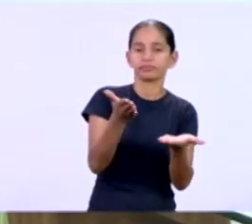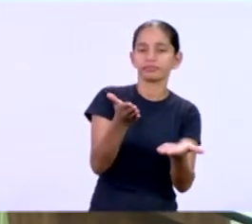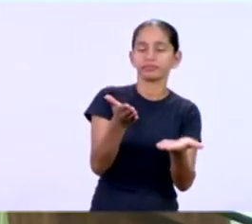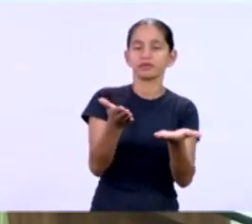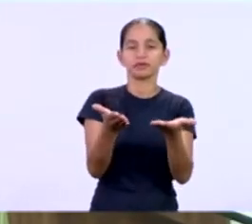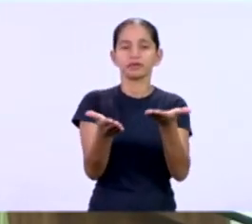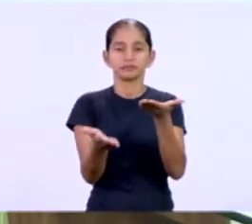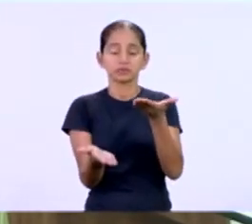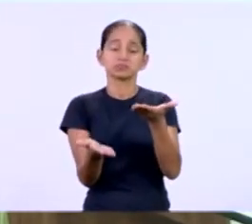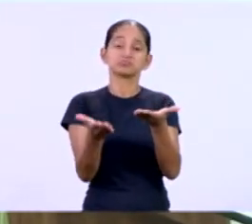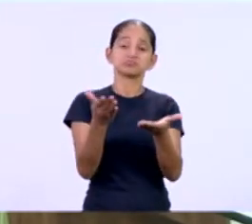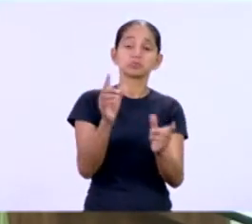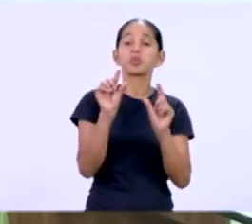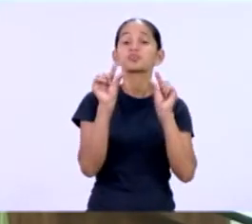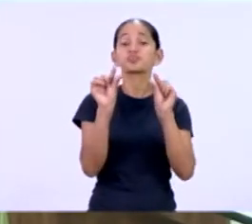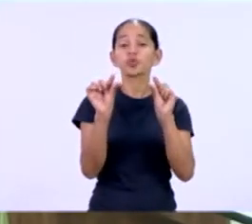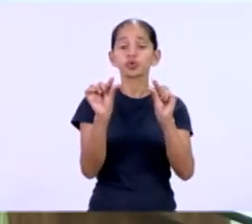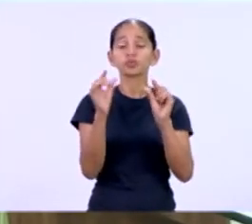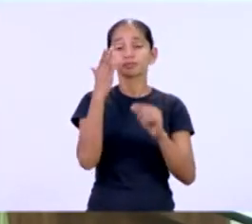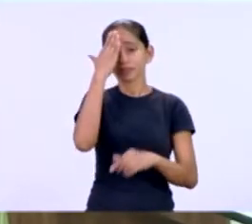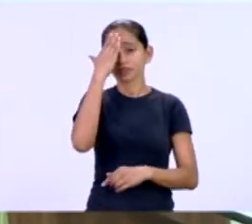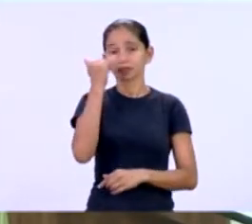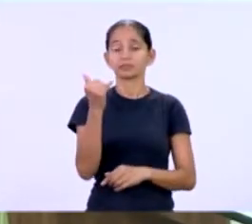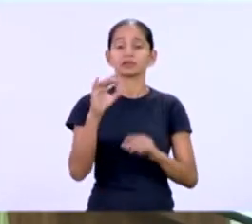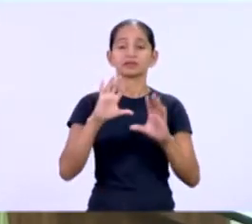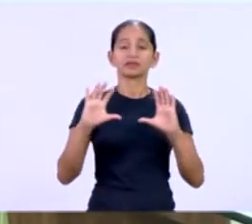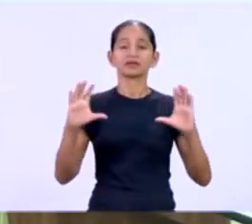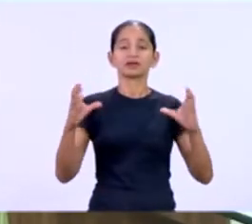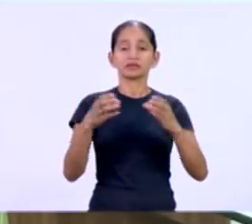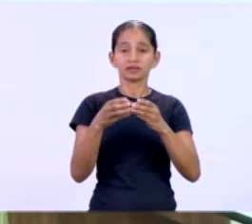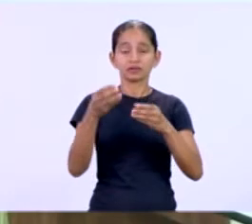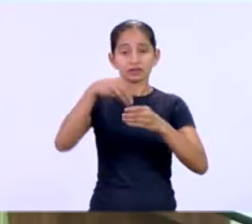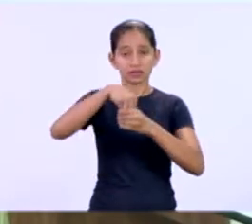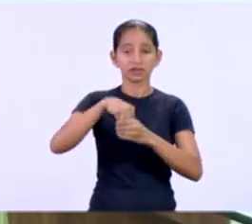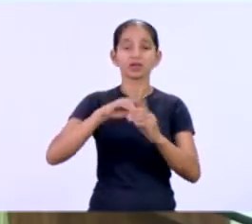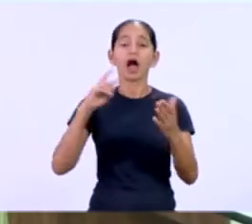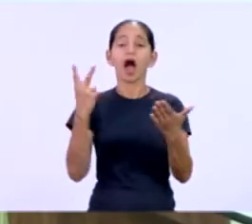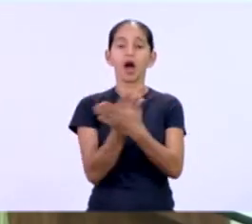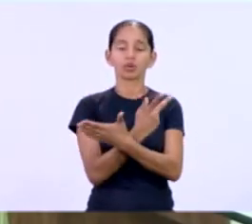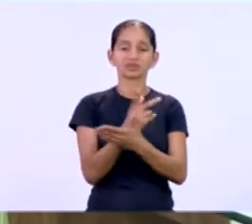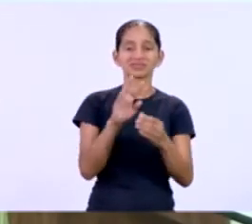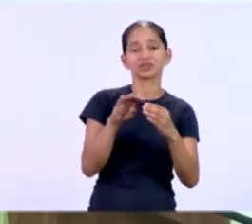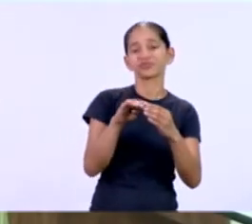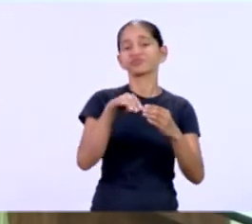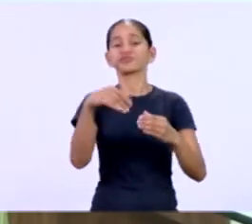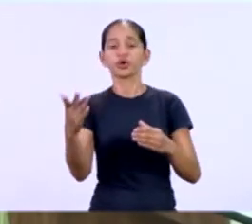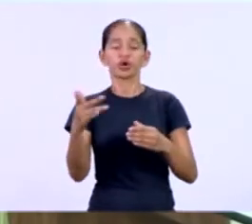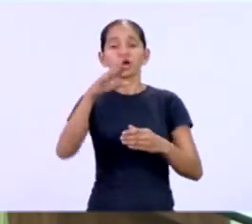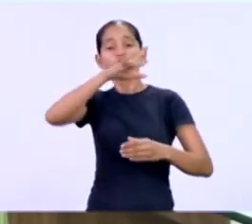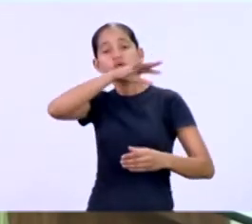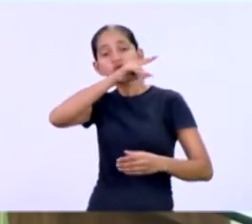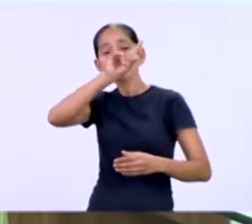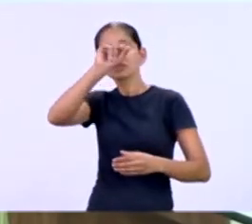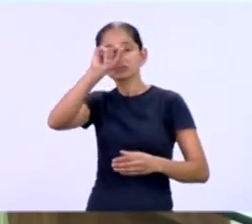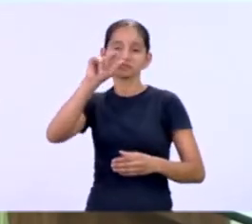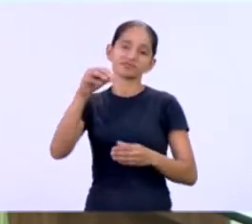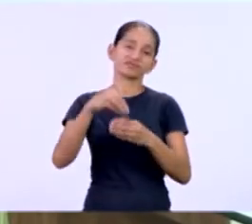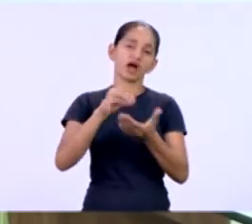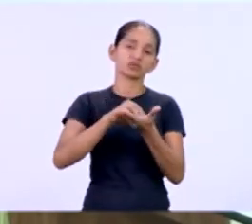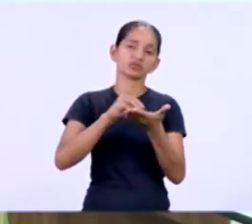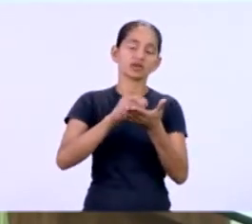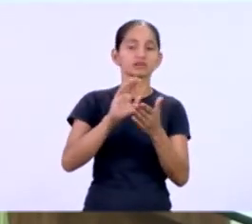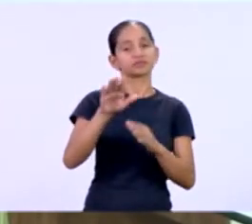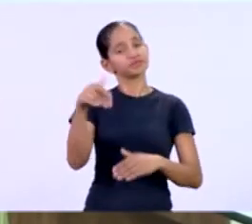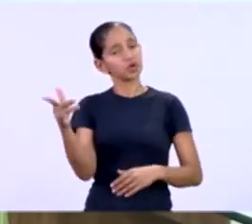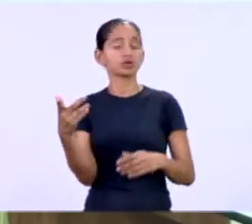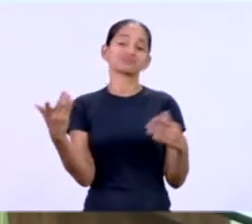ali fazendo um link com o que está acontecendo no ambiente externo, o que está afetando a organização, como que ela está se saindo, para